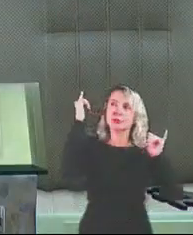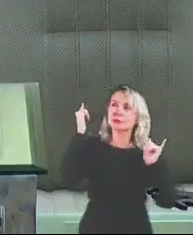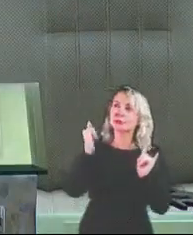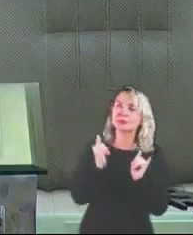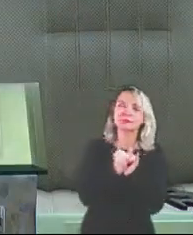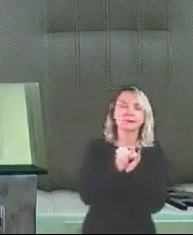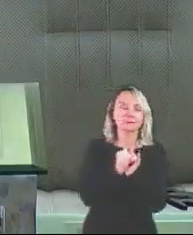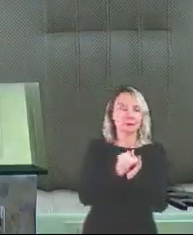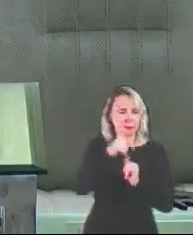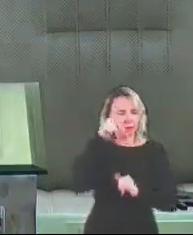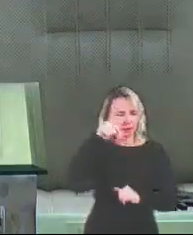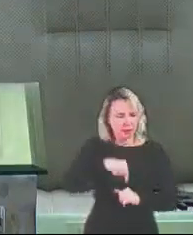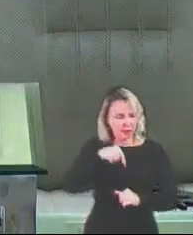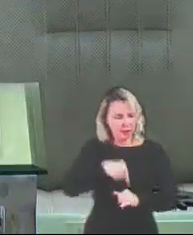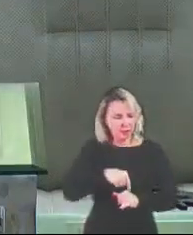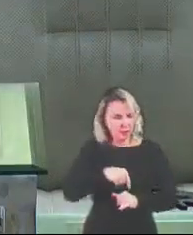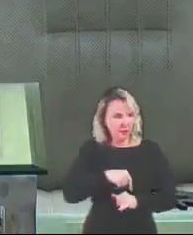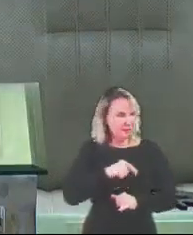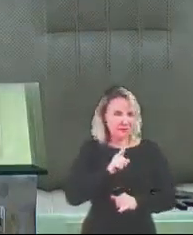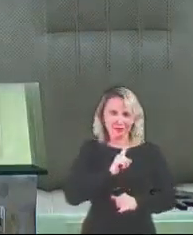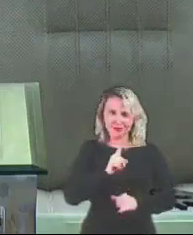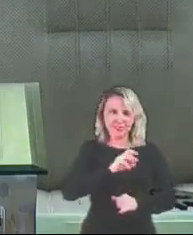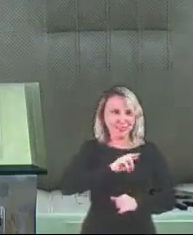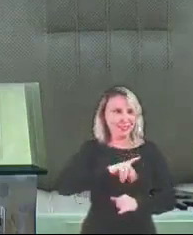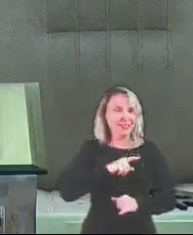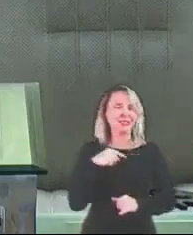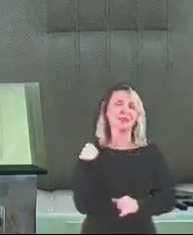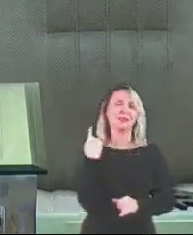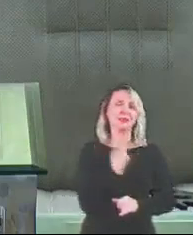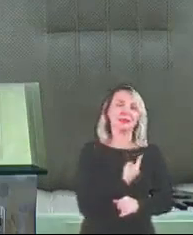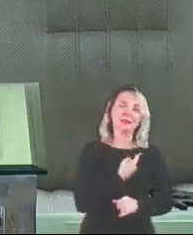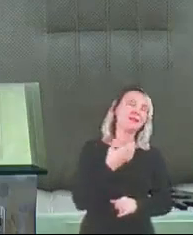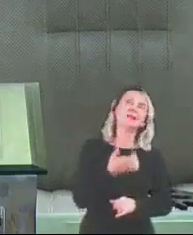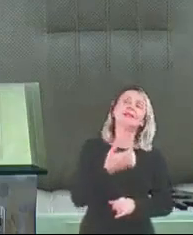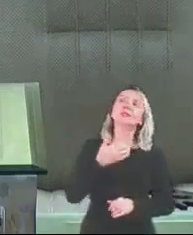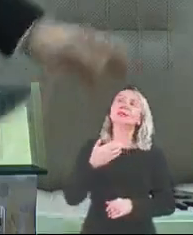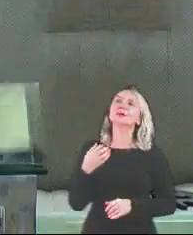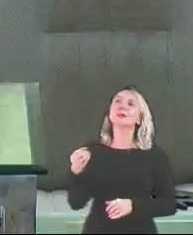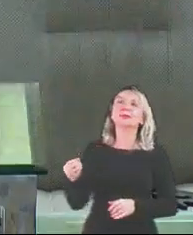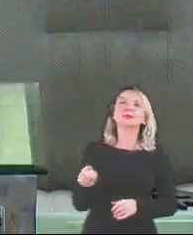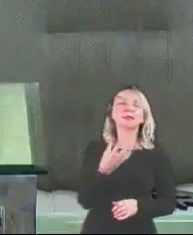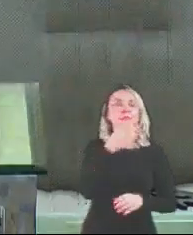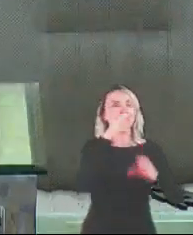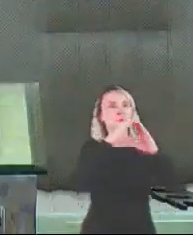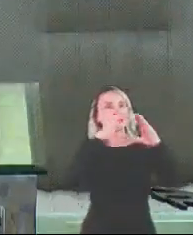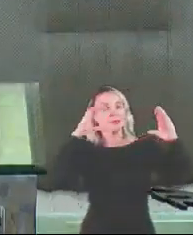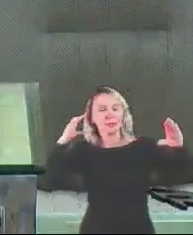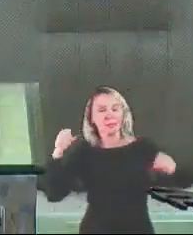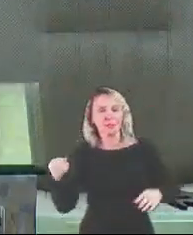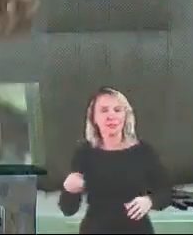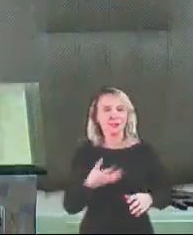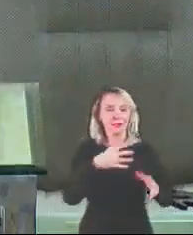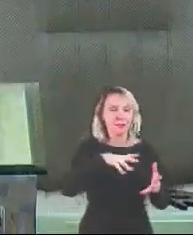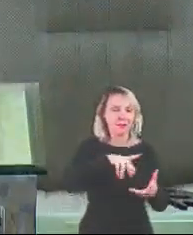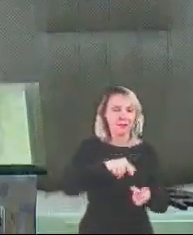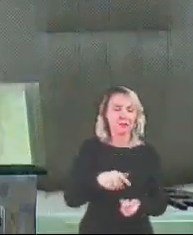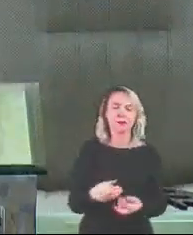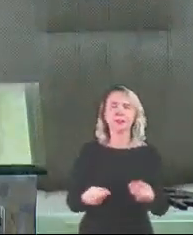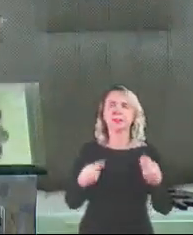aqui, segundo Pedro. Nós buscamos novos céus e nova terra, aonde reina a paz e a esperança para